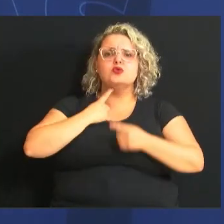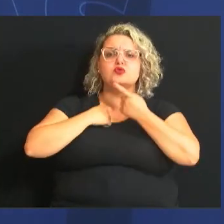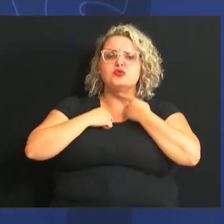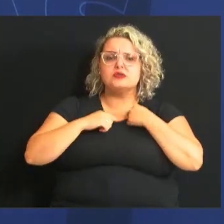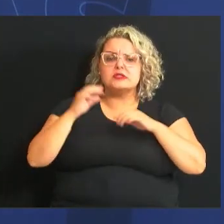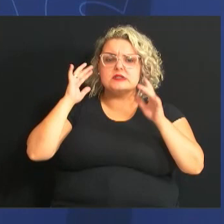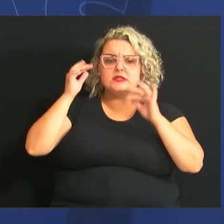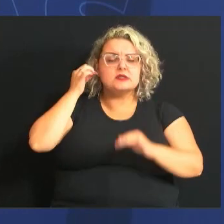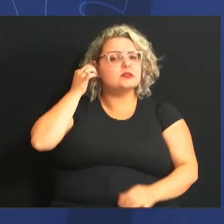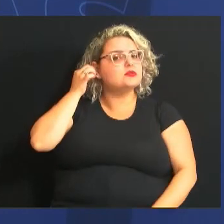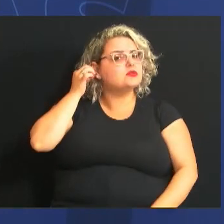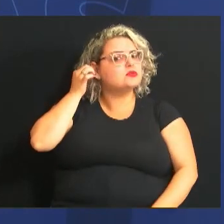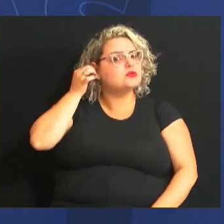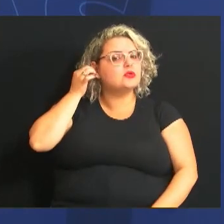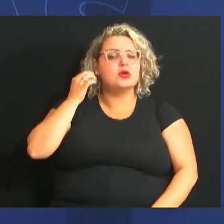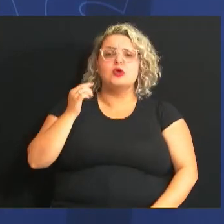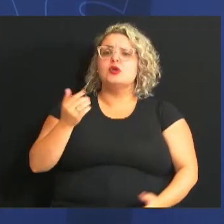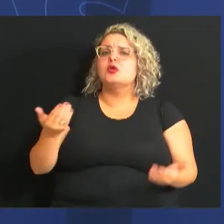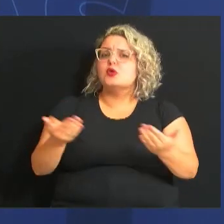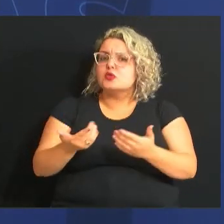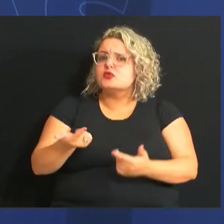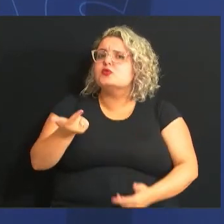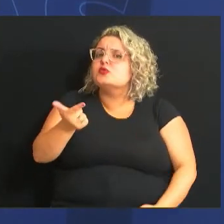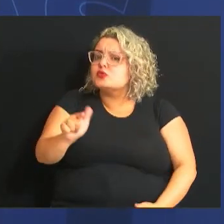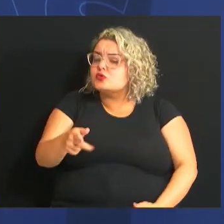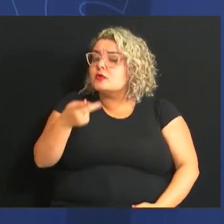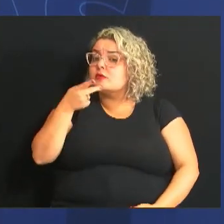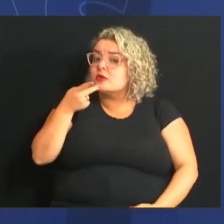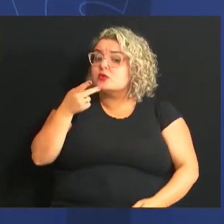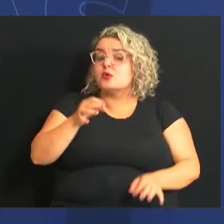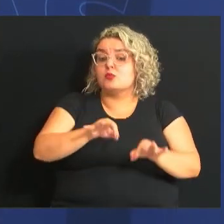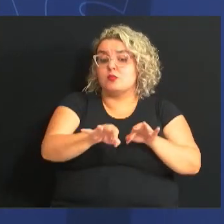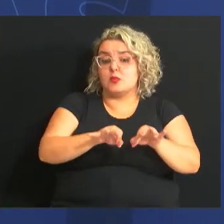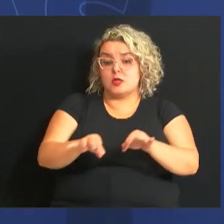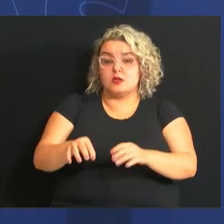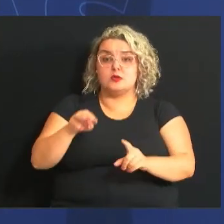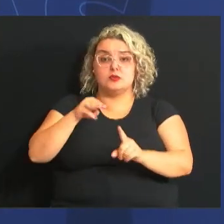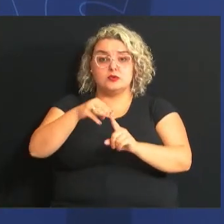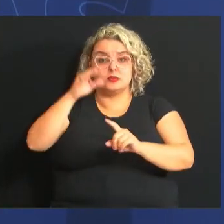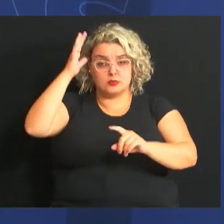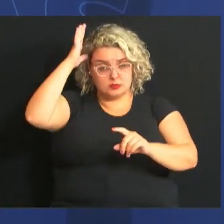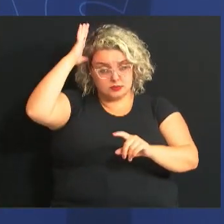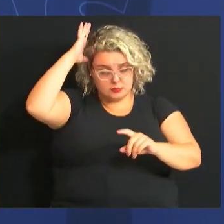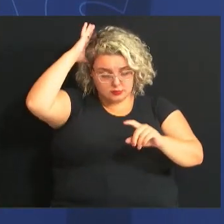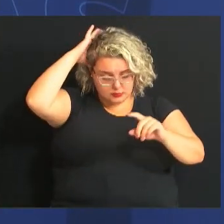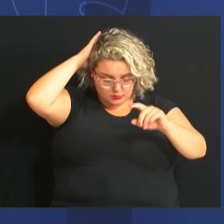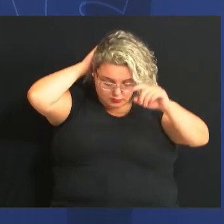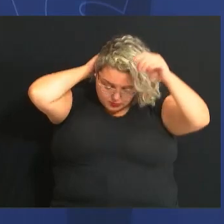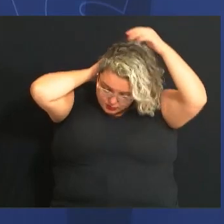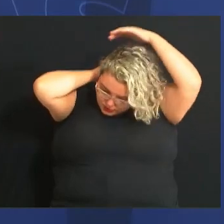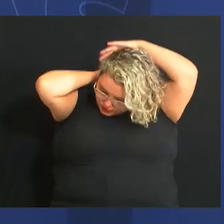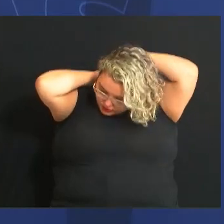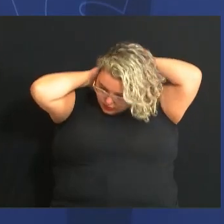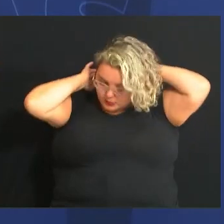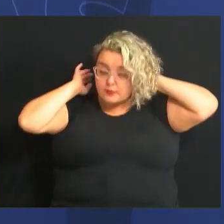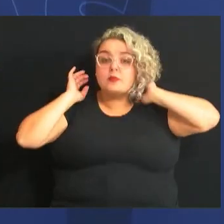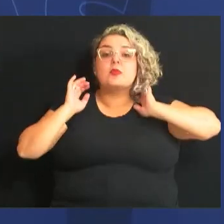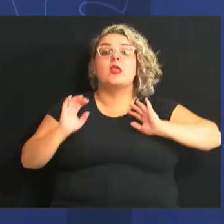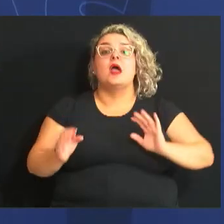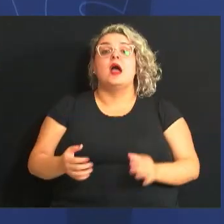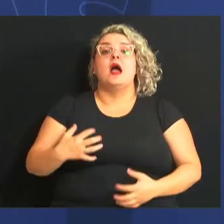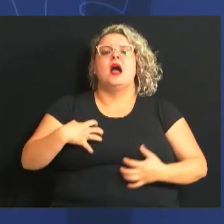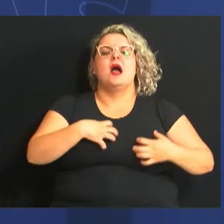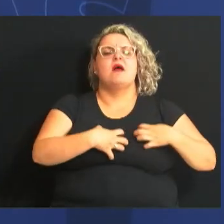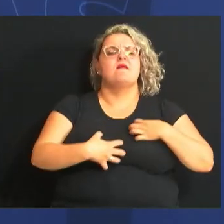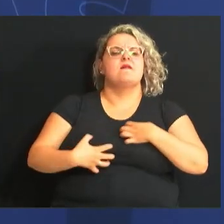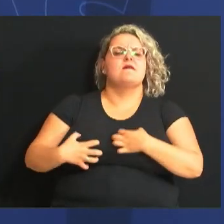continuar falando sobre planos e metas, mas a partir de aflições, de dificuldades, de um recomeço, que